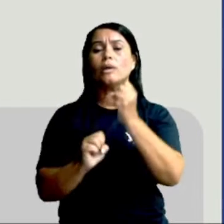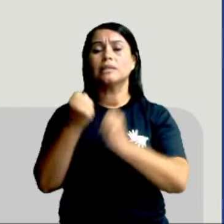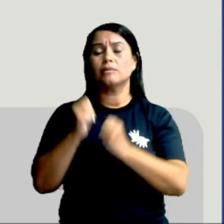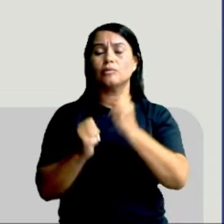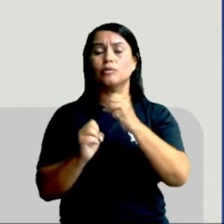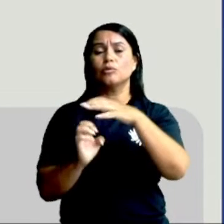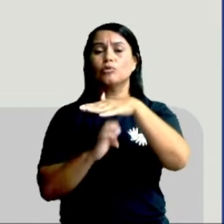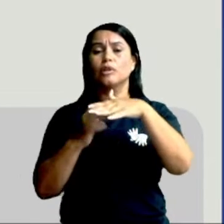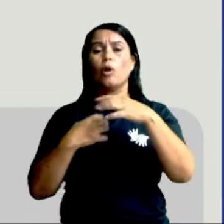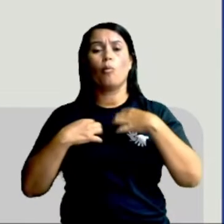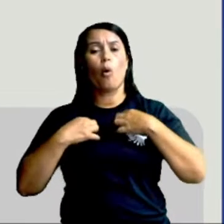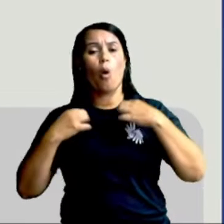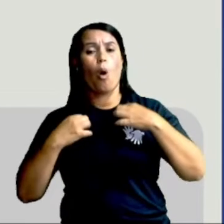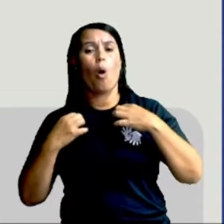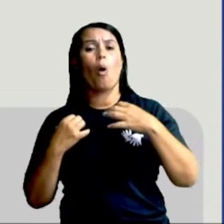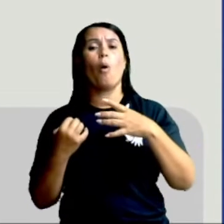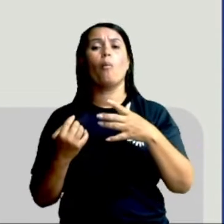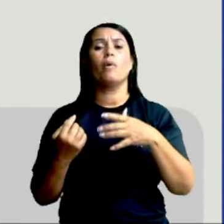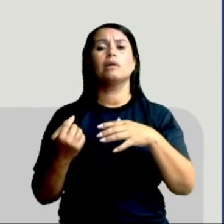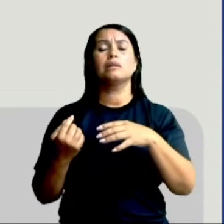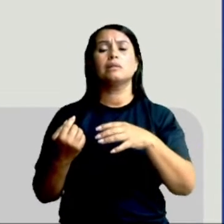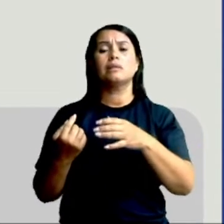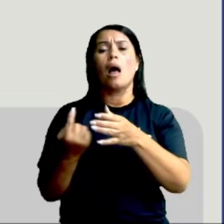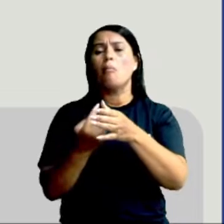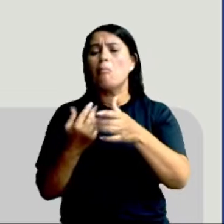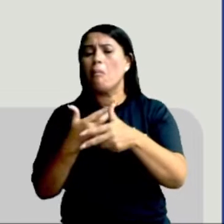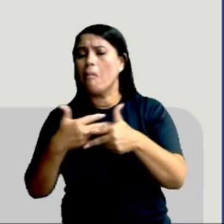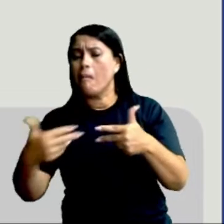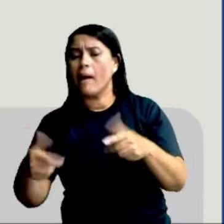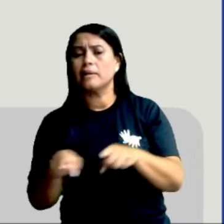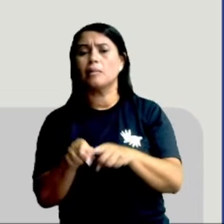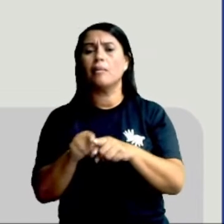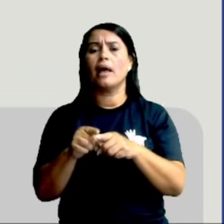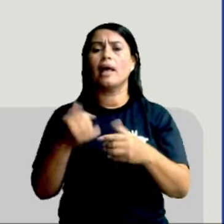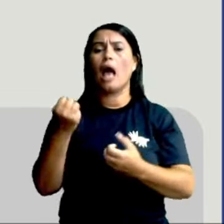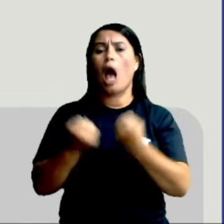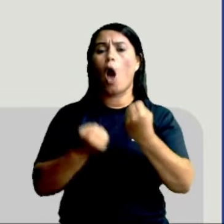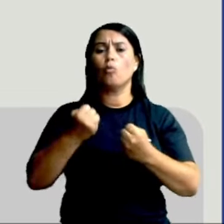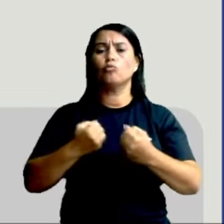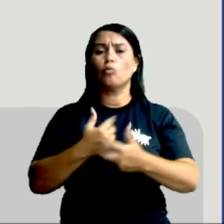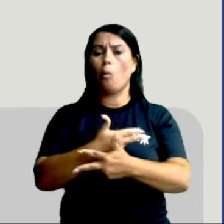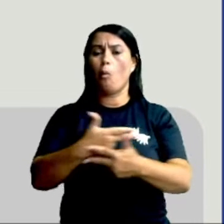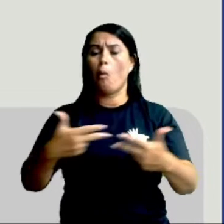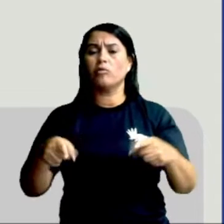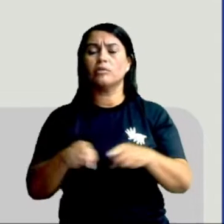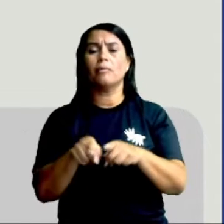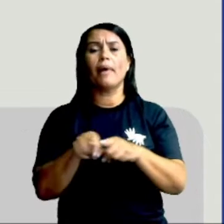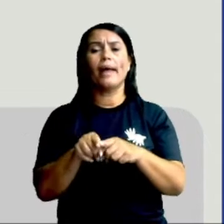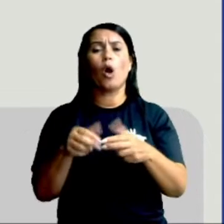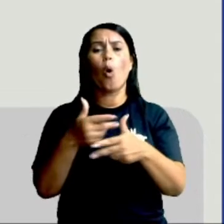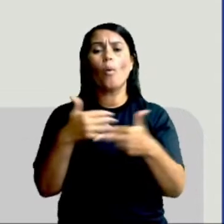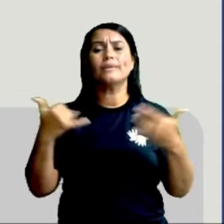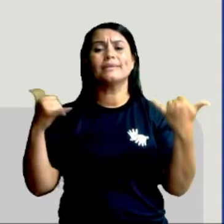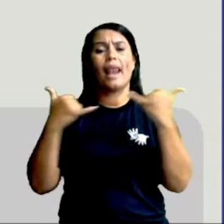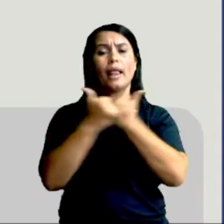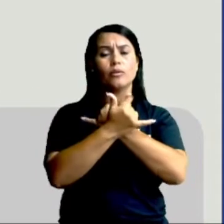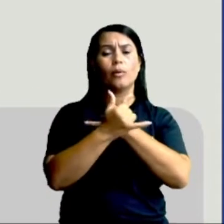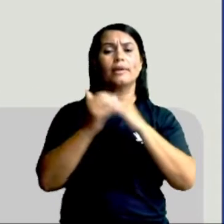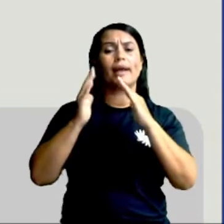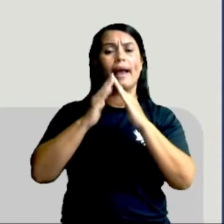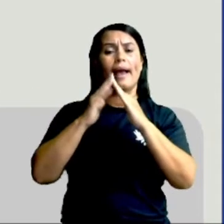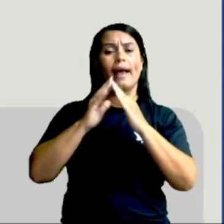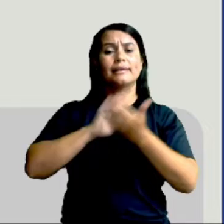como roupas, máquinas, automóveis, alimentos industrializados, eletrônicos, casas e